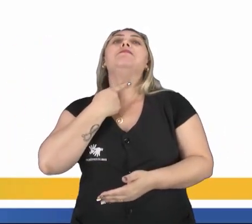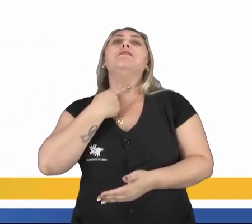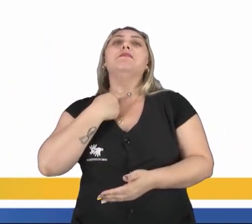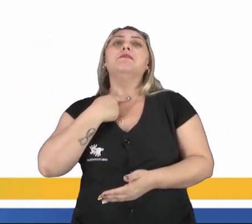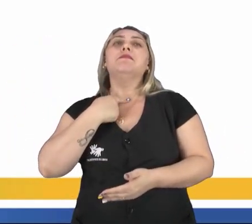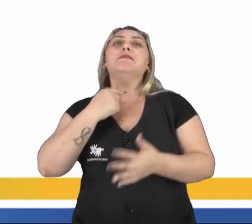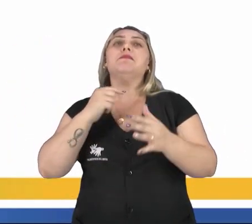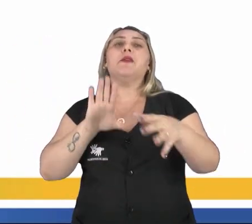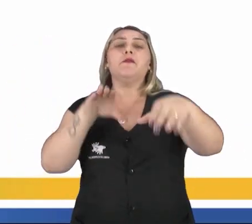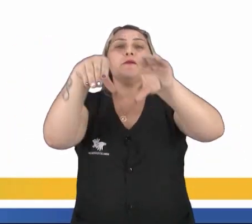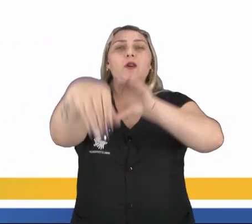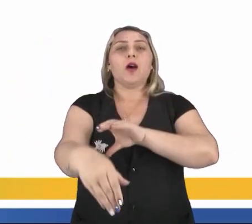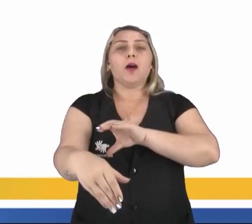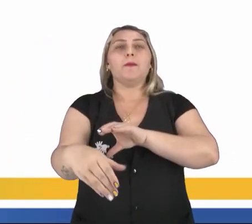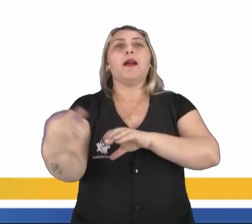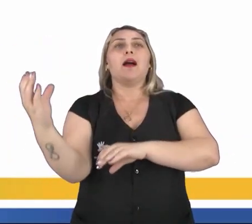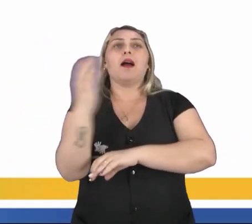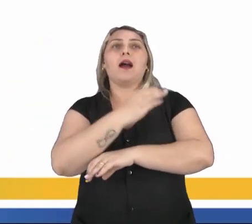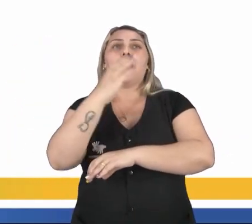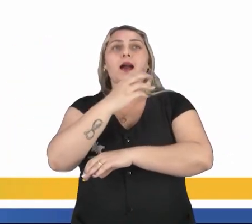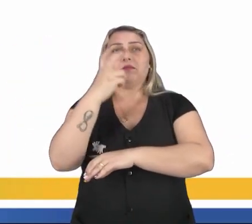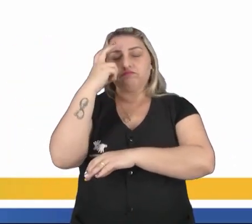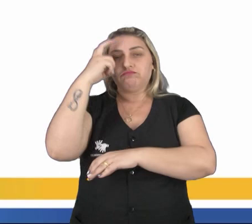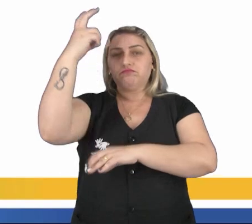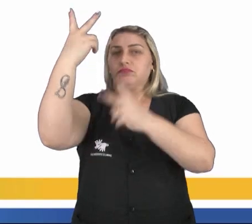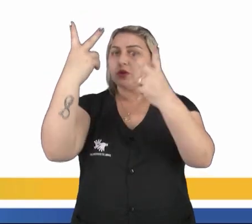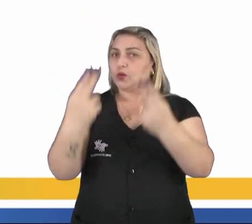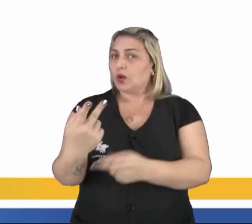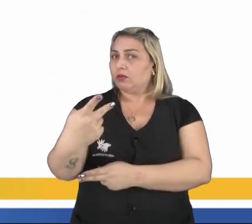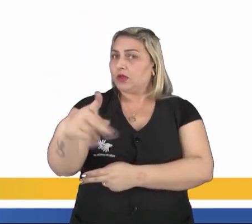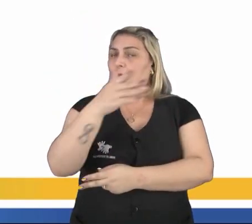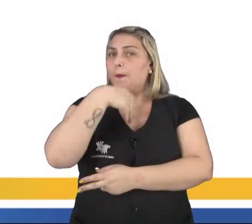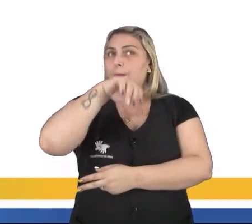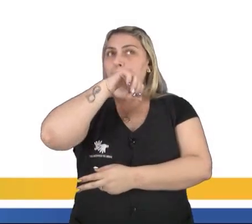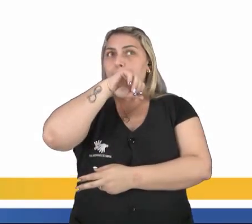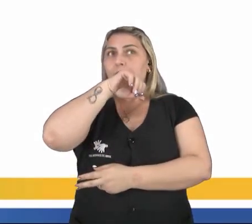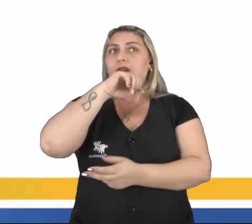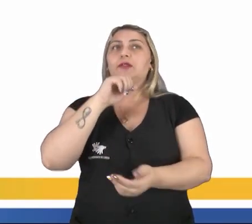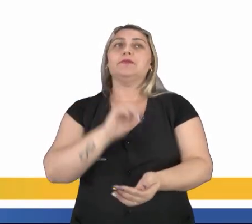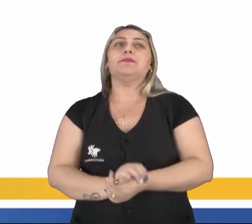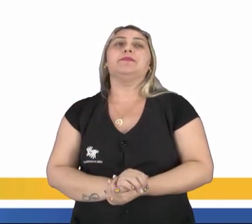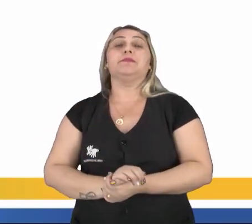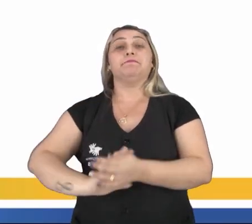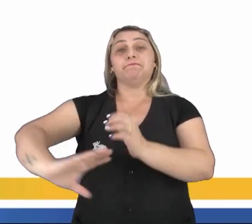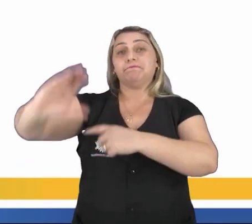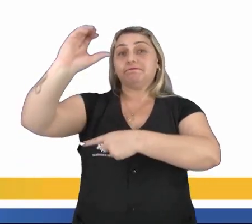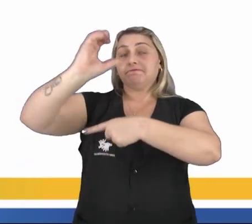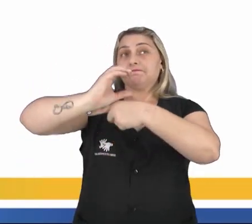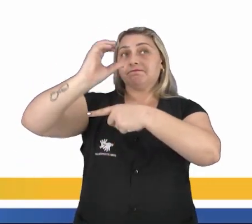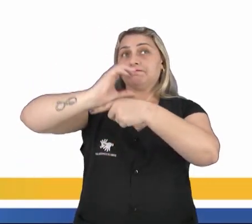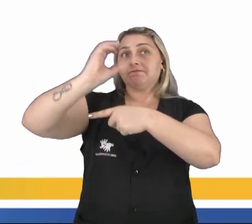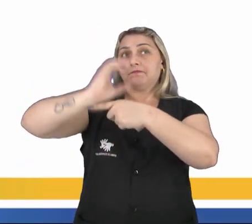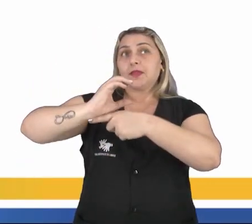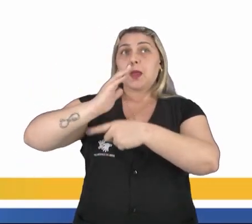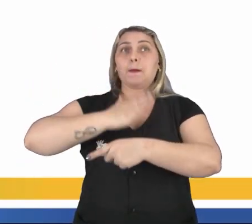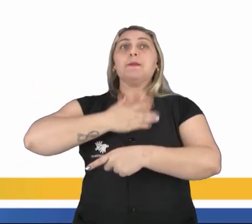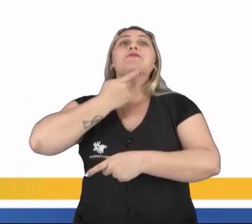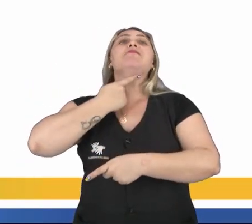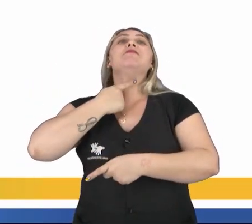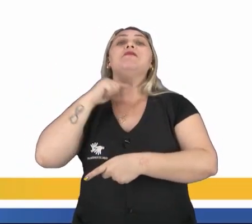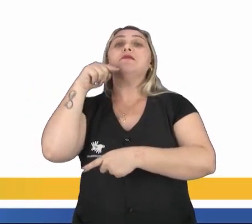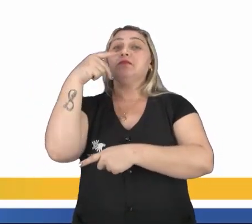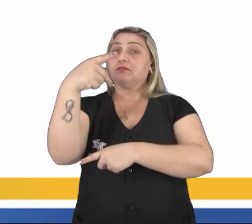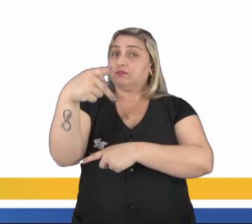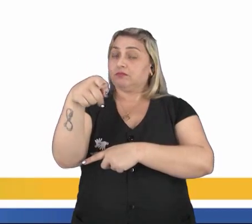formes logo, és tão inteligente como teu pai ou nenhuma delas? Vamos ver? A letra C, meu desejo é que